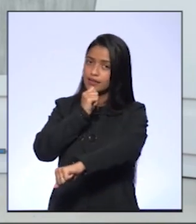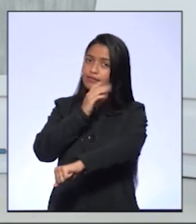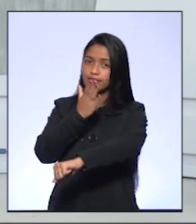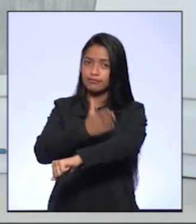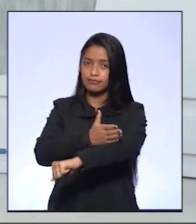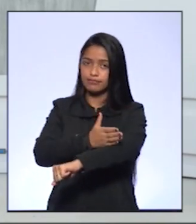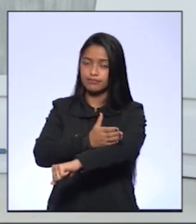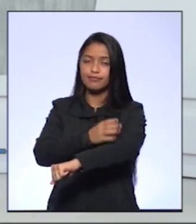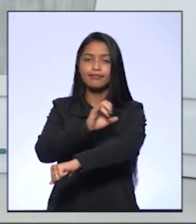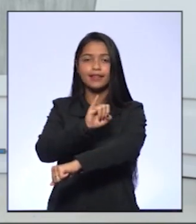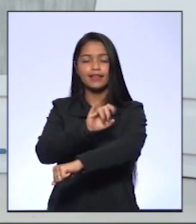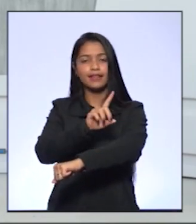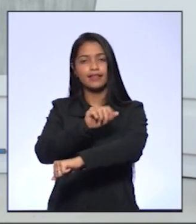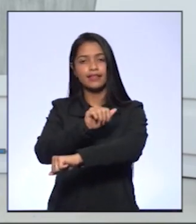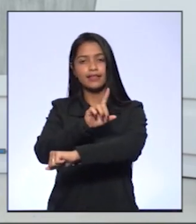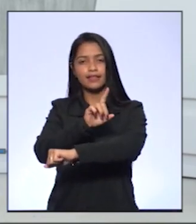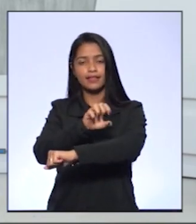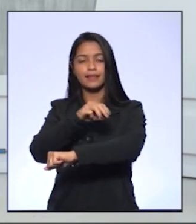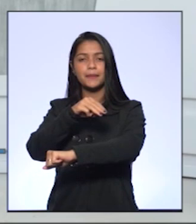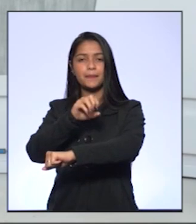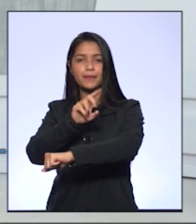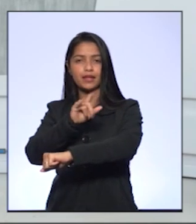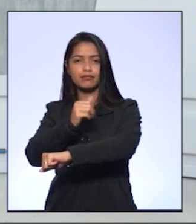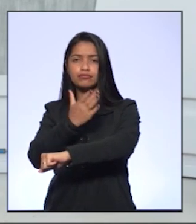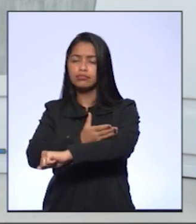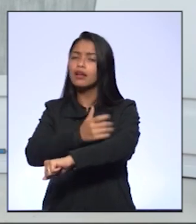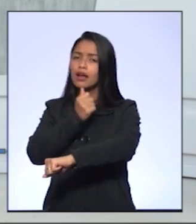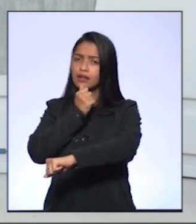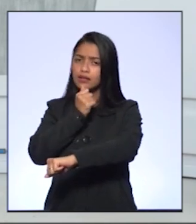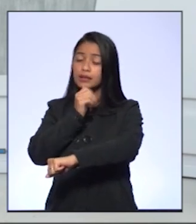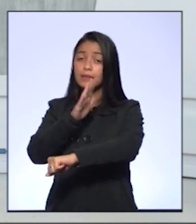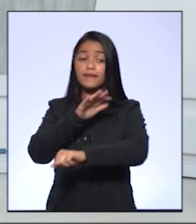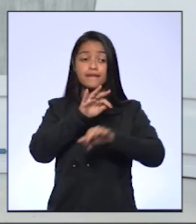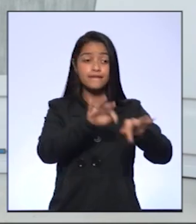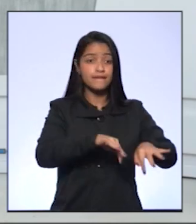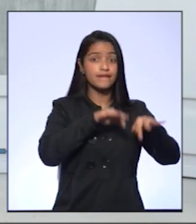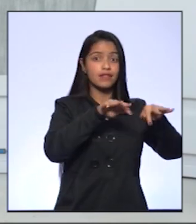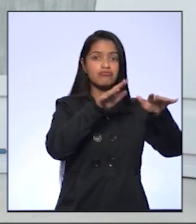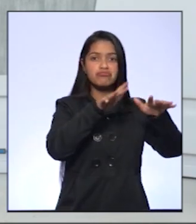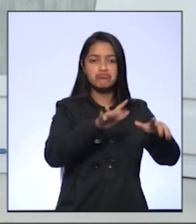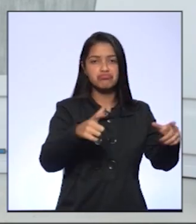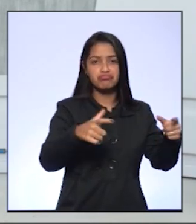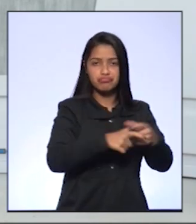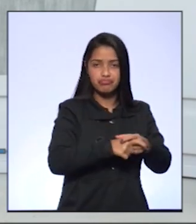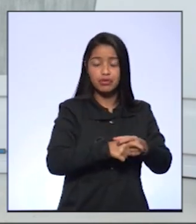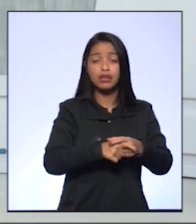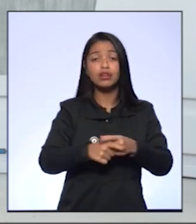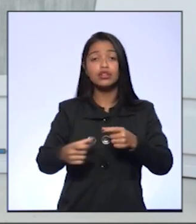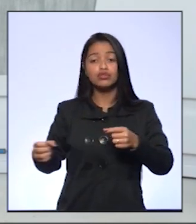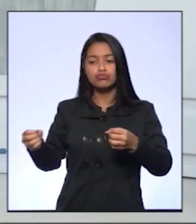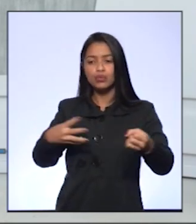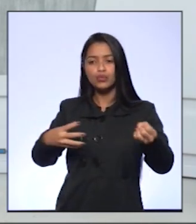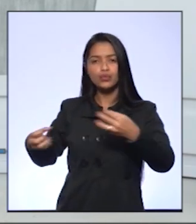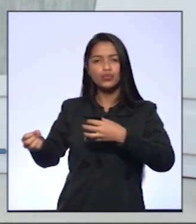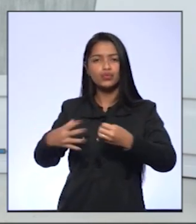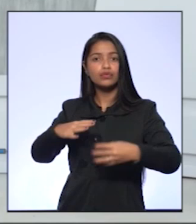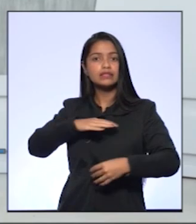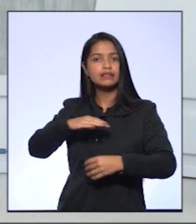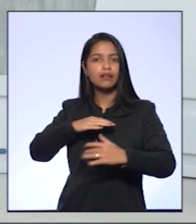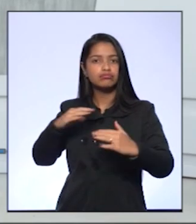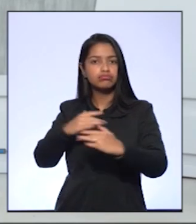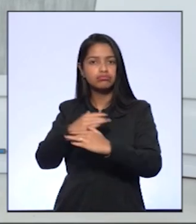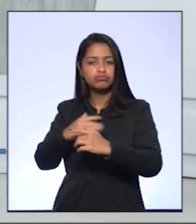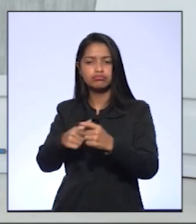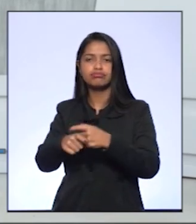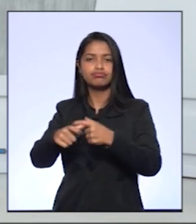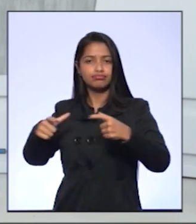Idade Média que o feudalismo começa a desaparecer e as cidades começam a entrar em vigor. É claro que muito da mentalidade feudal ainda é presente, por